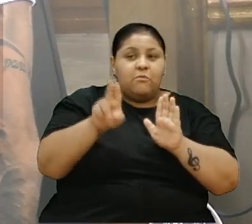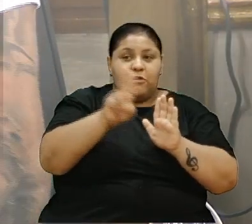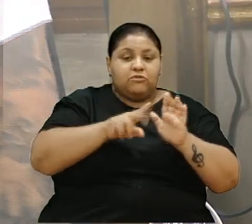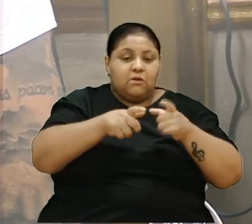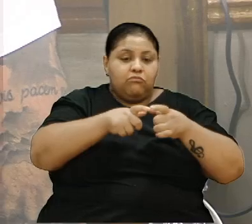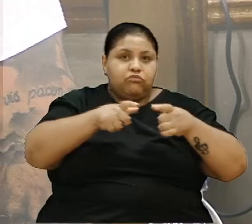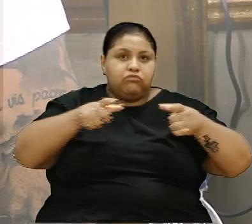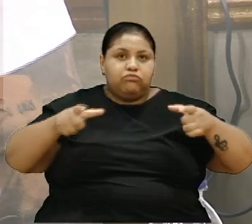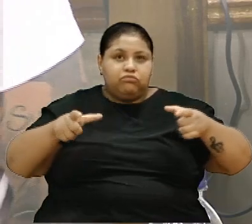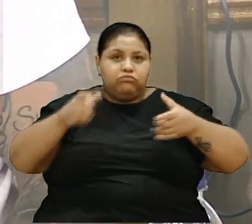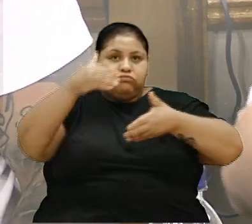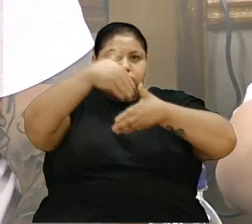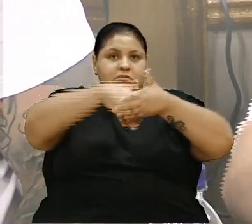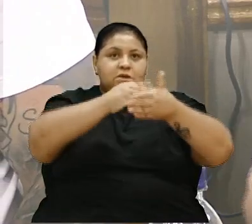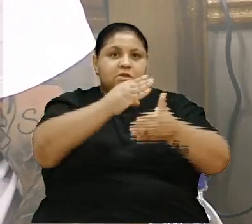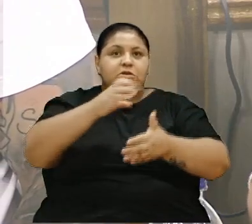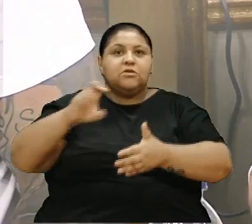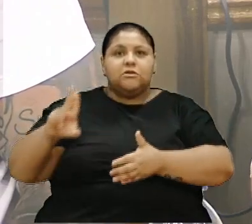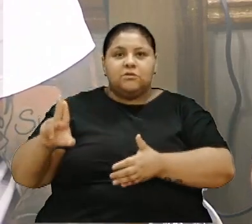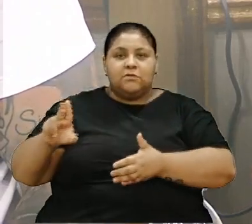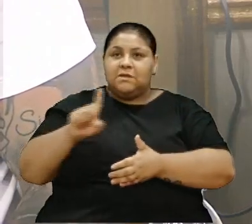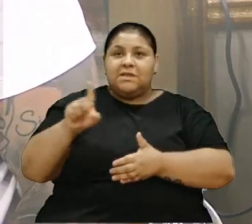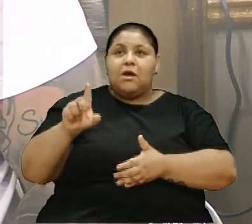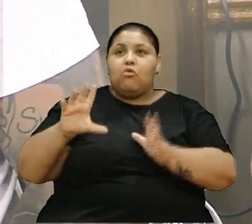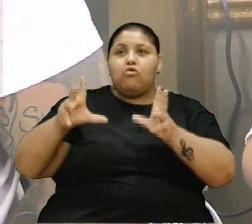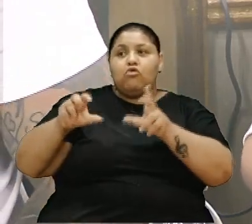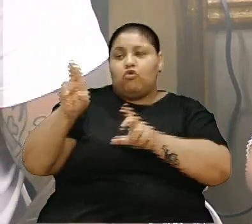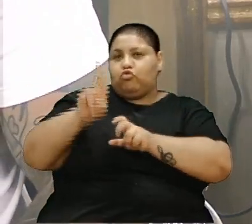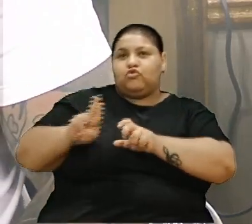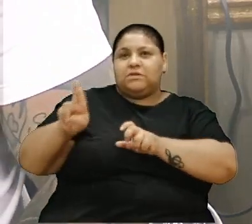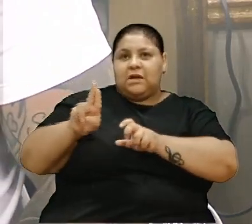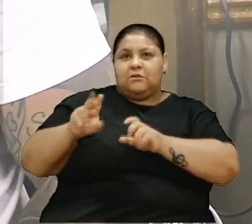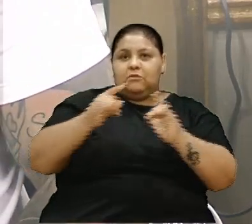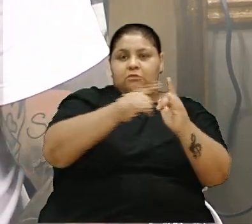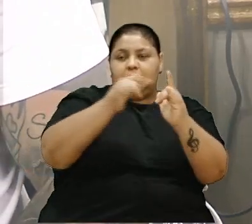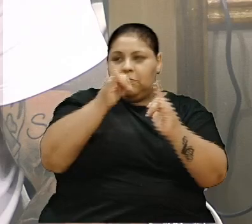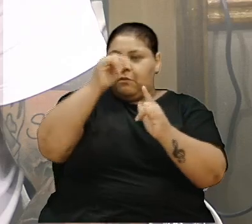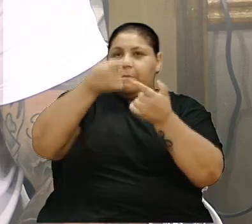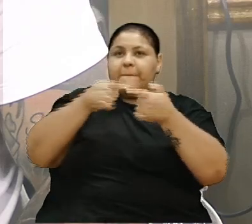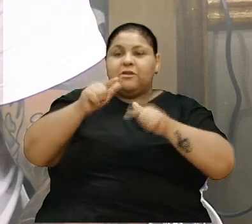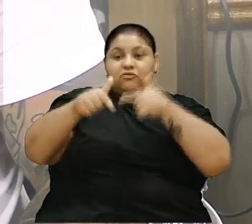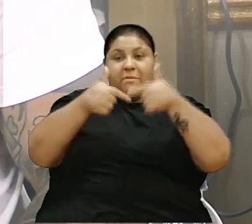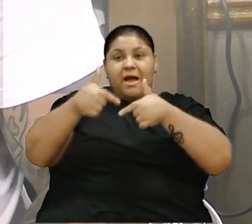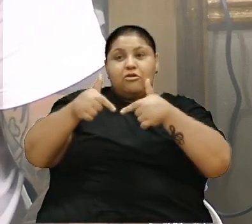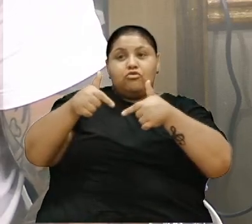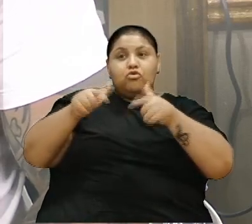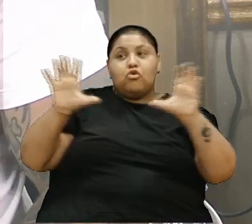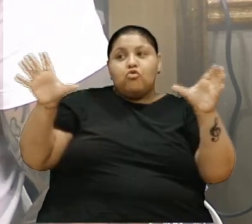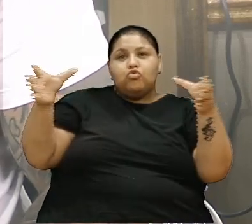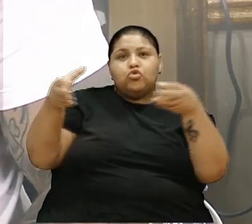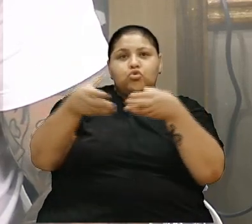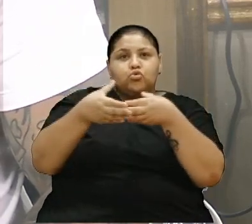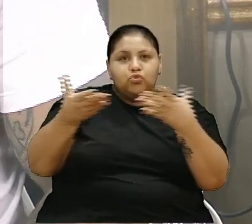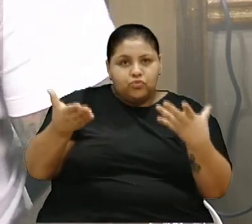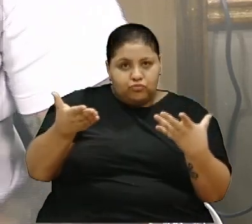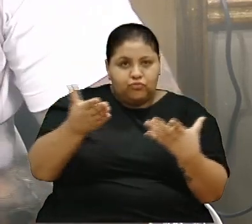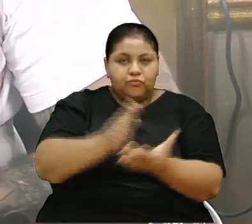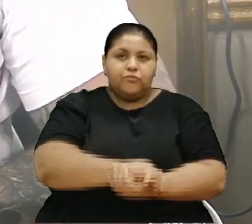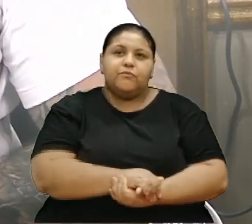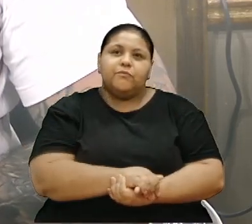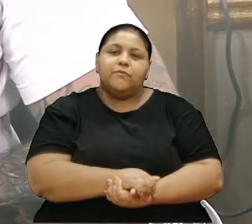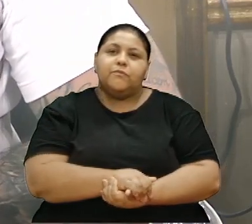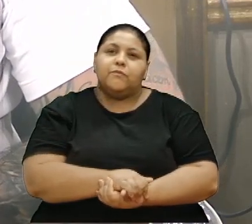céu. Não que ia ser todo ele ocupado pelo Quindim, mas ia ser um trabalho em conjunto. Então, no momento que imputa